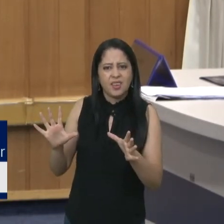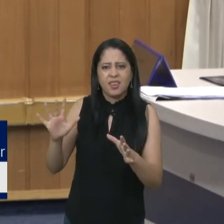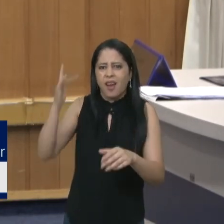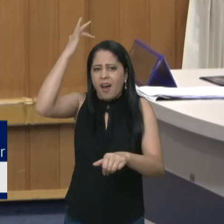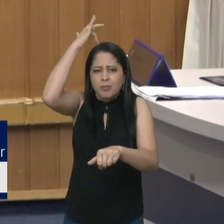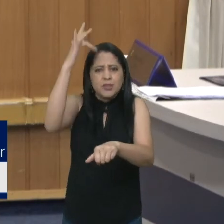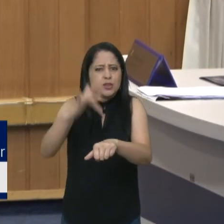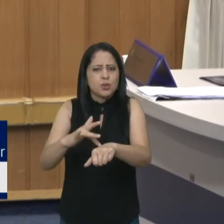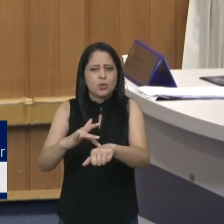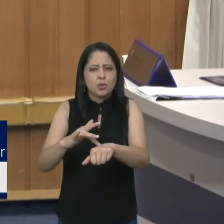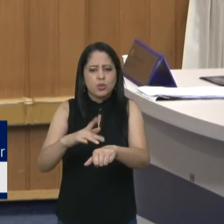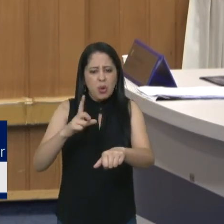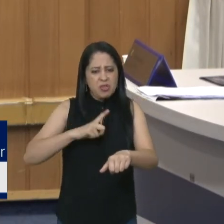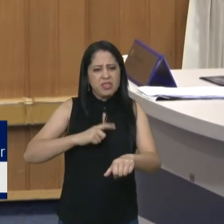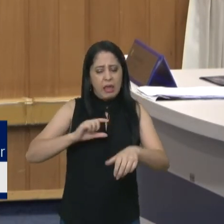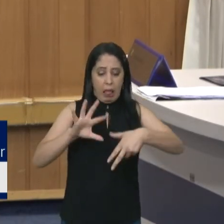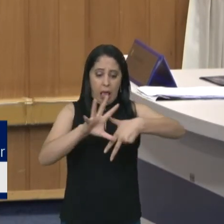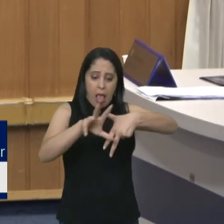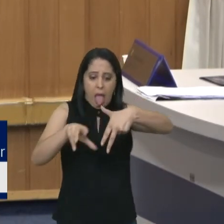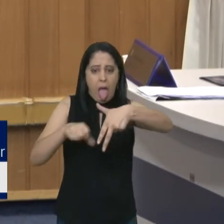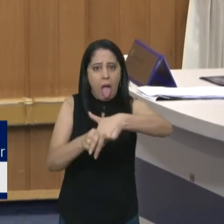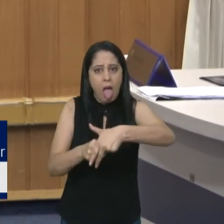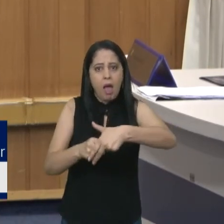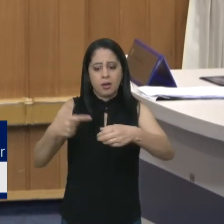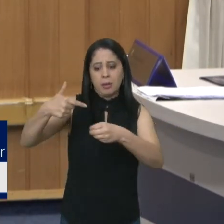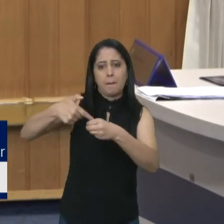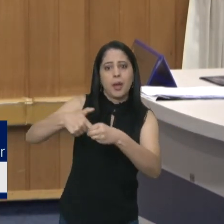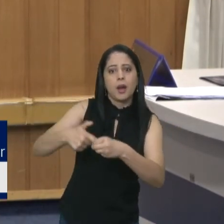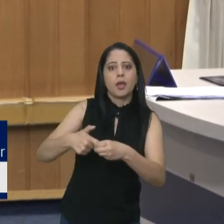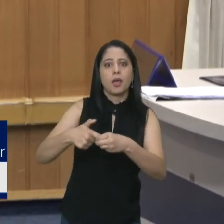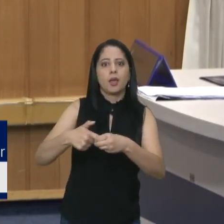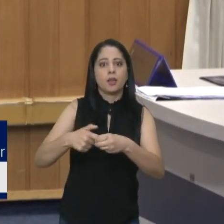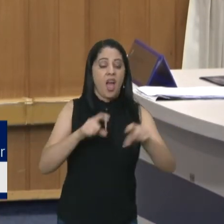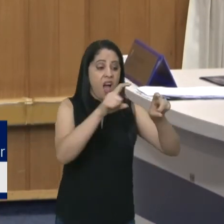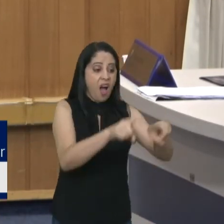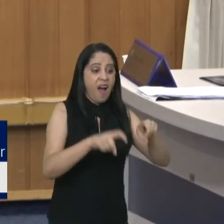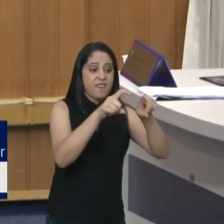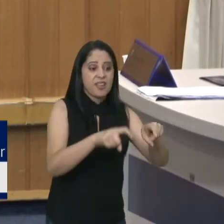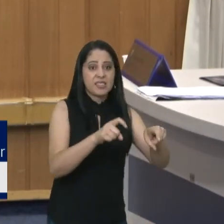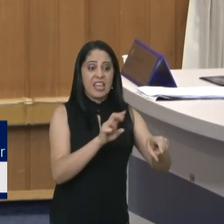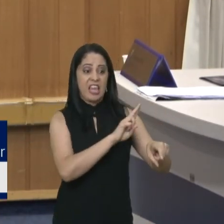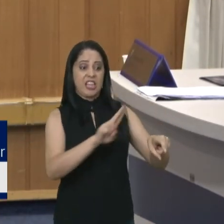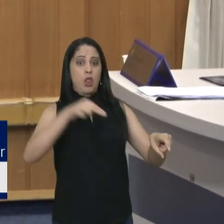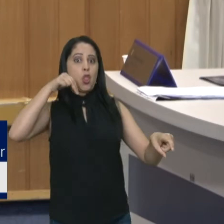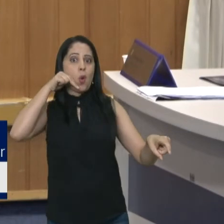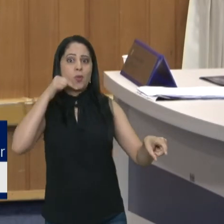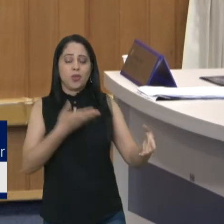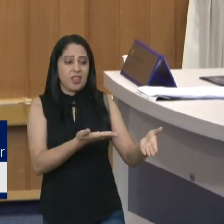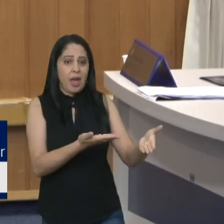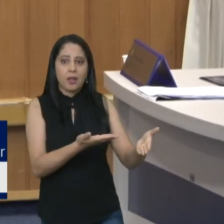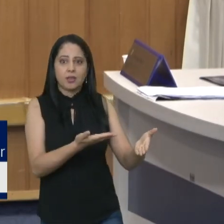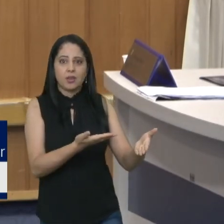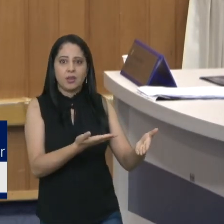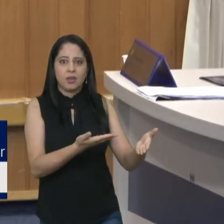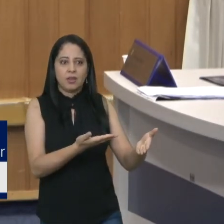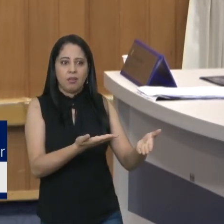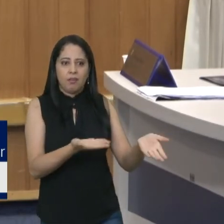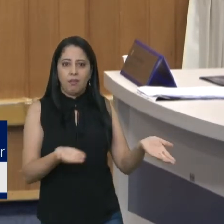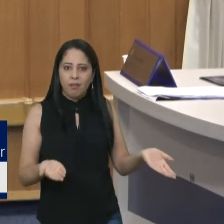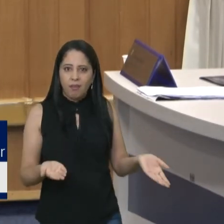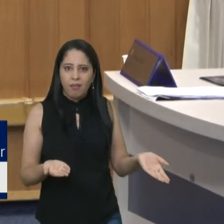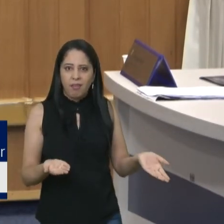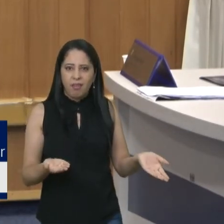as provas, corrupção na Petrobras, o sítio com o pedalinho com o nome do Neto, e as pessoas falarem que